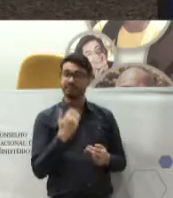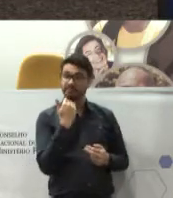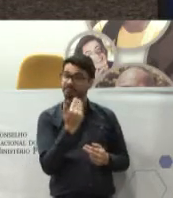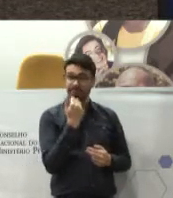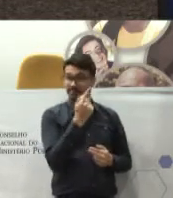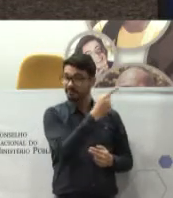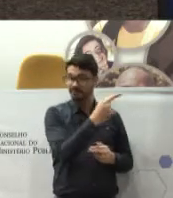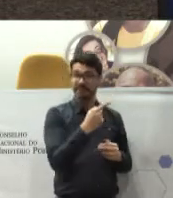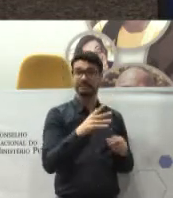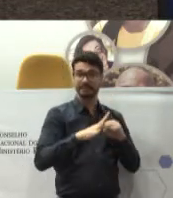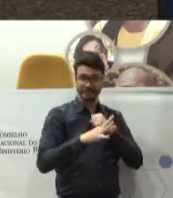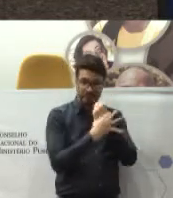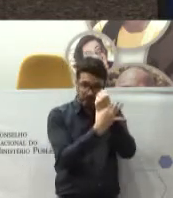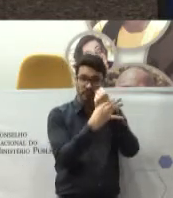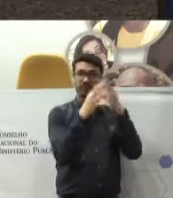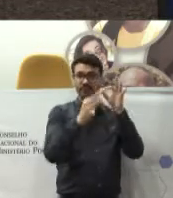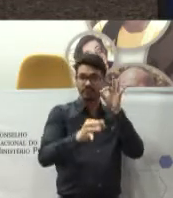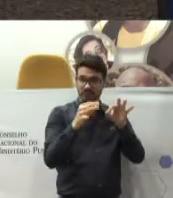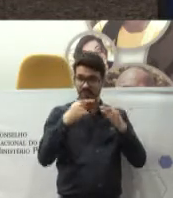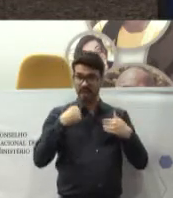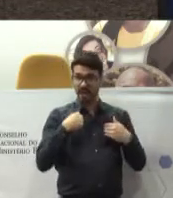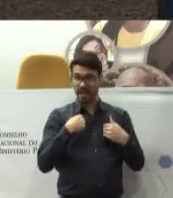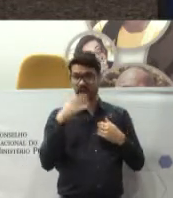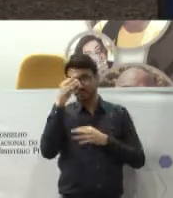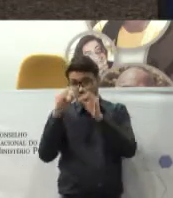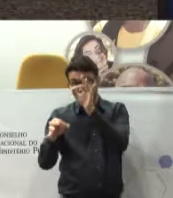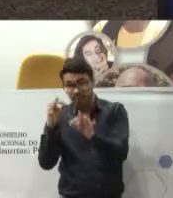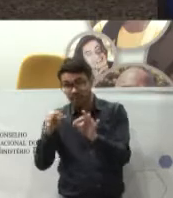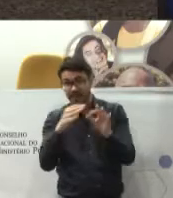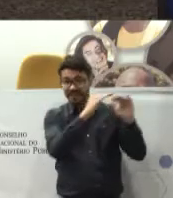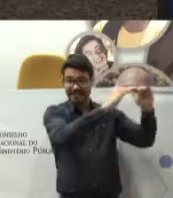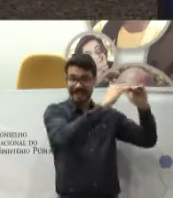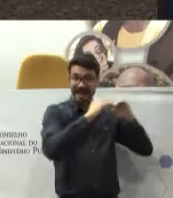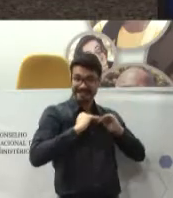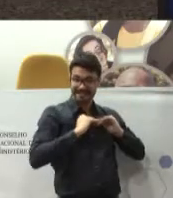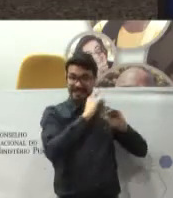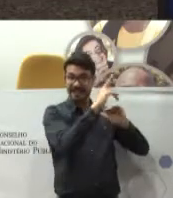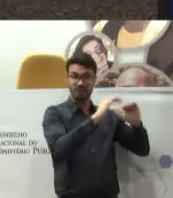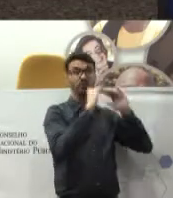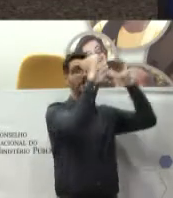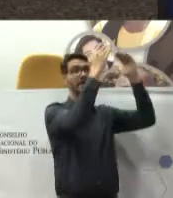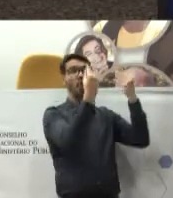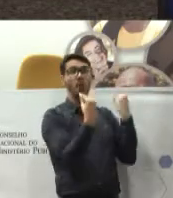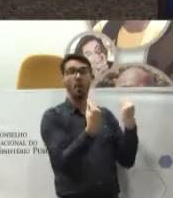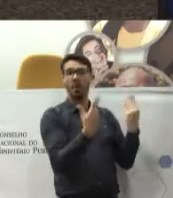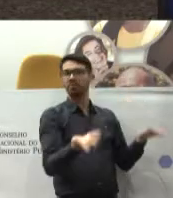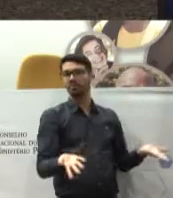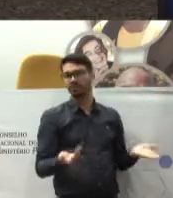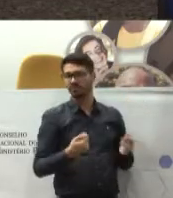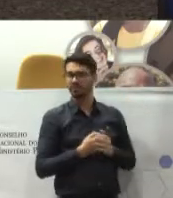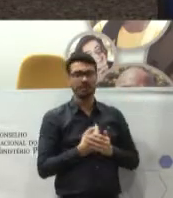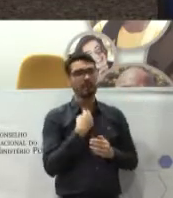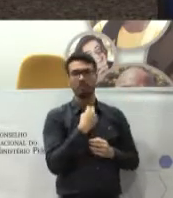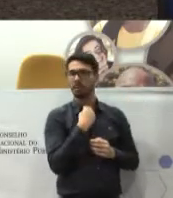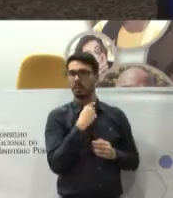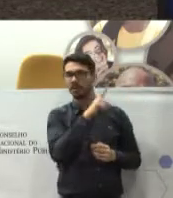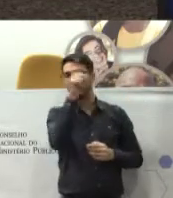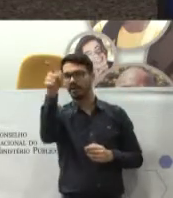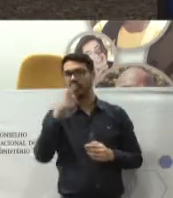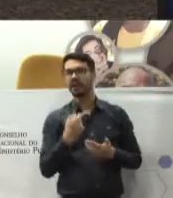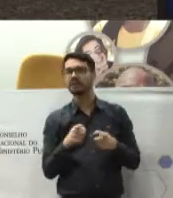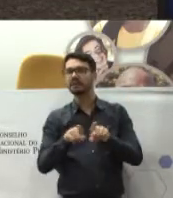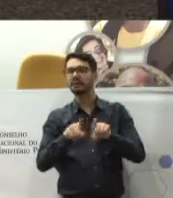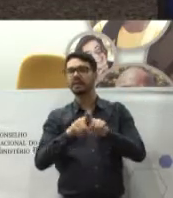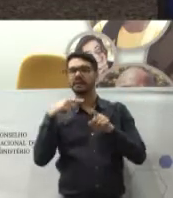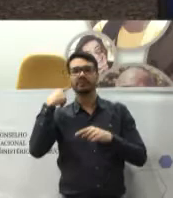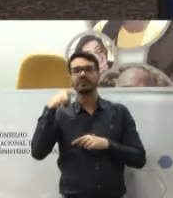segurança jurídica. Que quando eu, como magistrado, não cumpro uma decisão do Tribunal Superior, como é que eu vou exigir que um particular cumpra